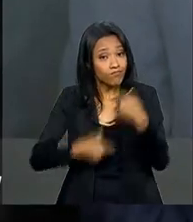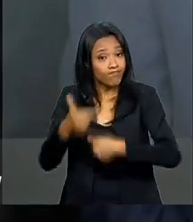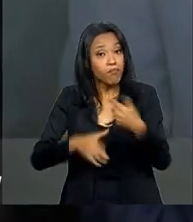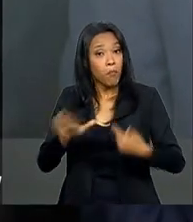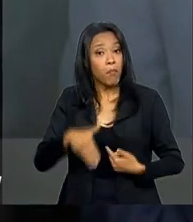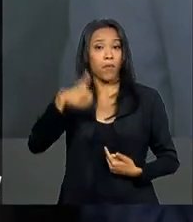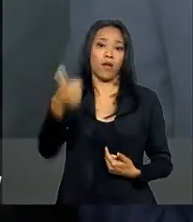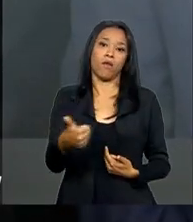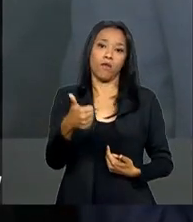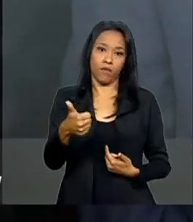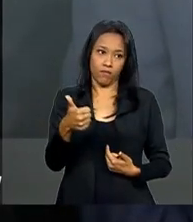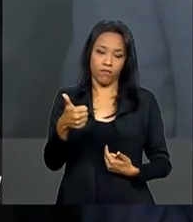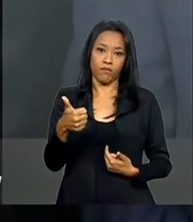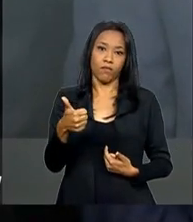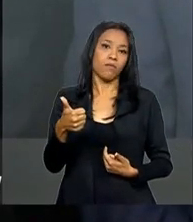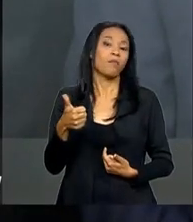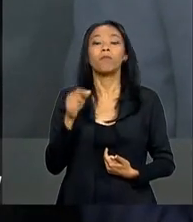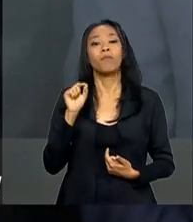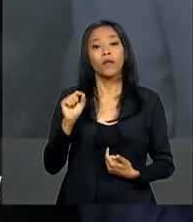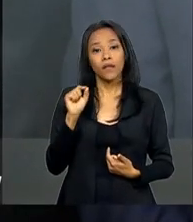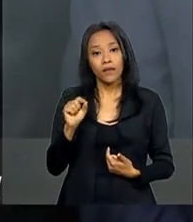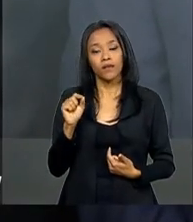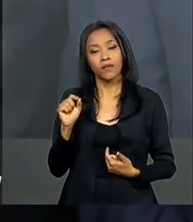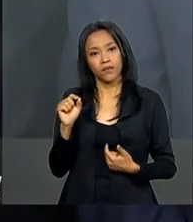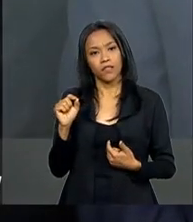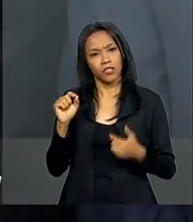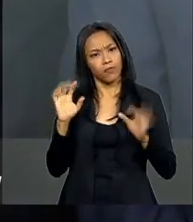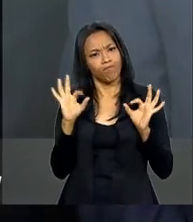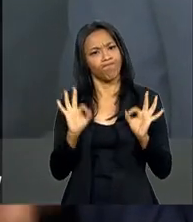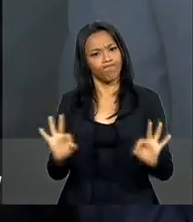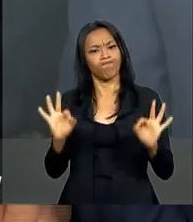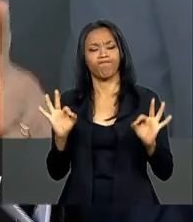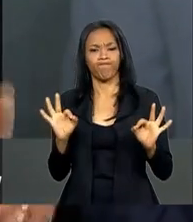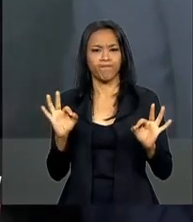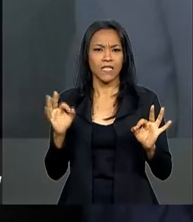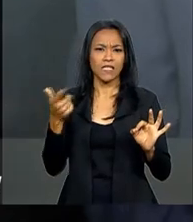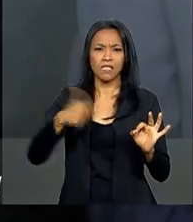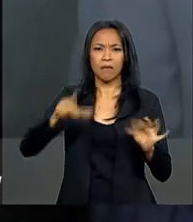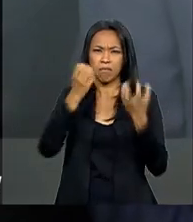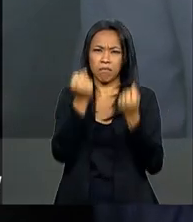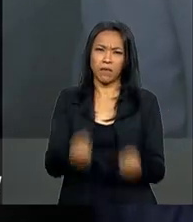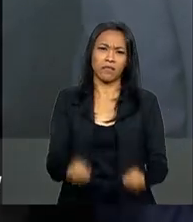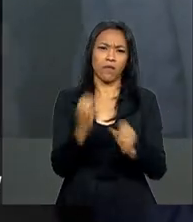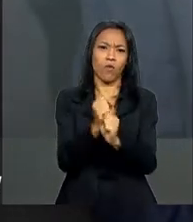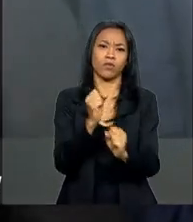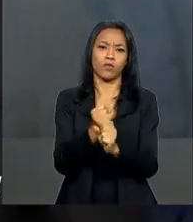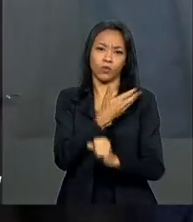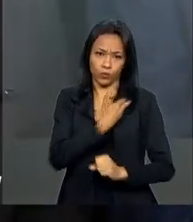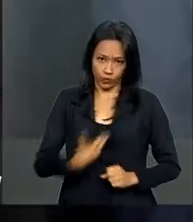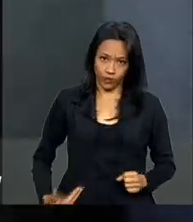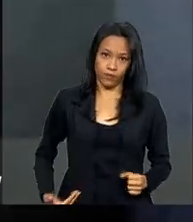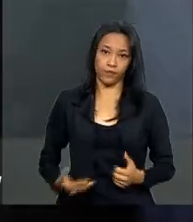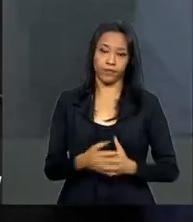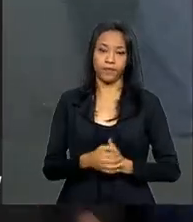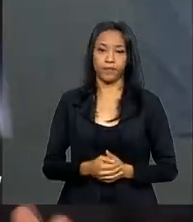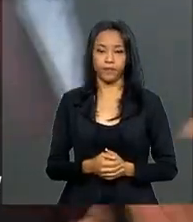que seja, digamos, que haja uma perfeita pacificação social sem onerar os cofres públicos.